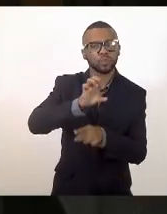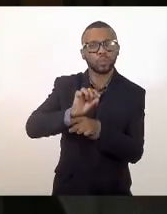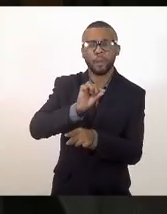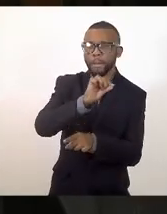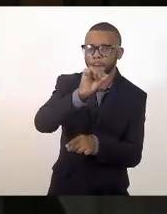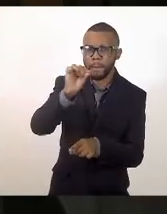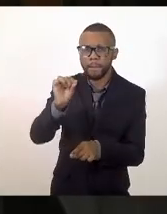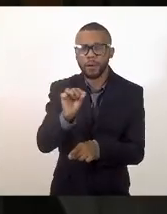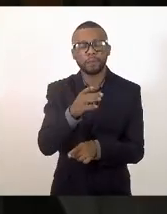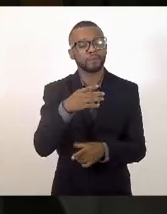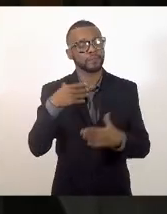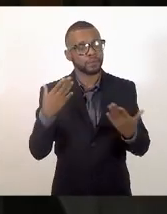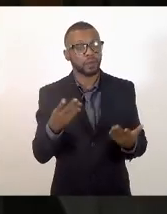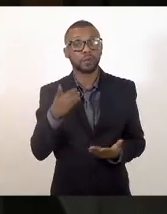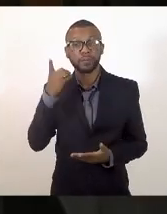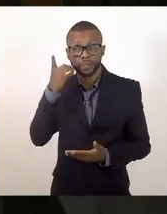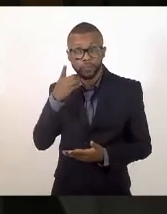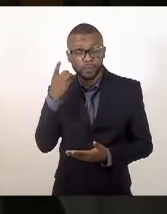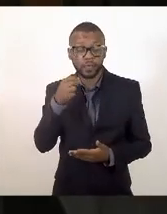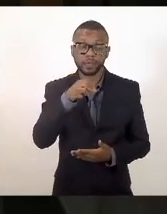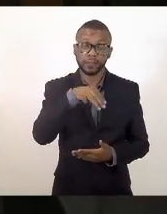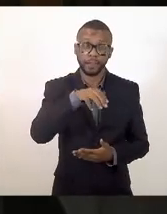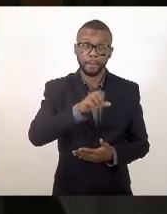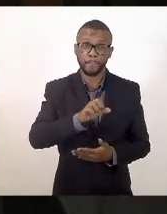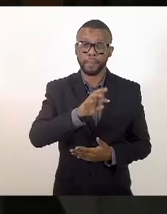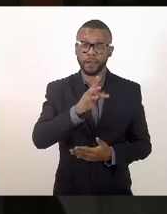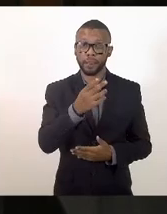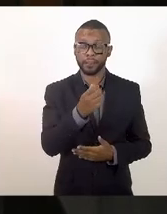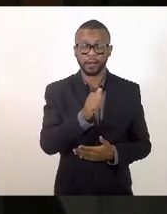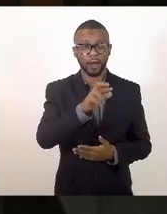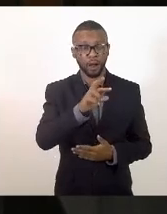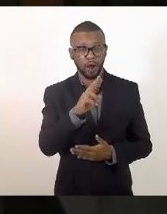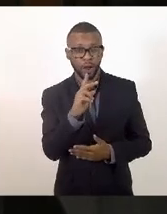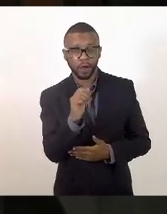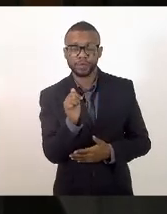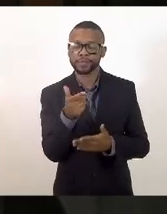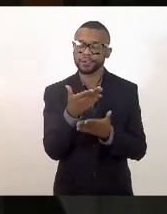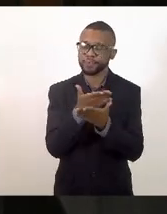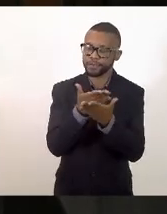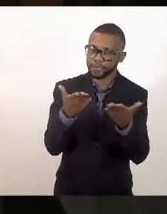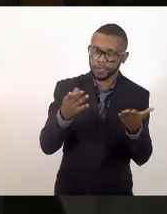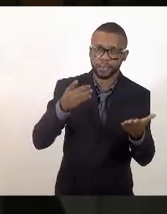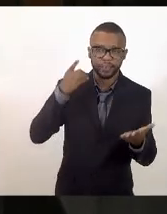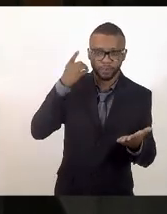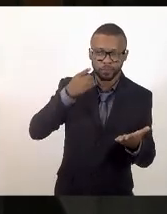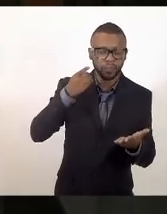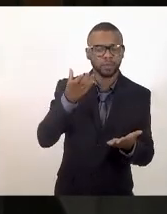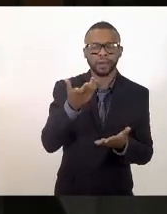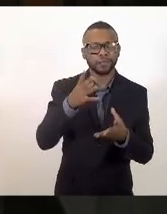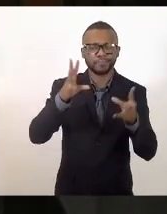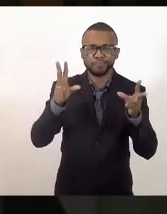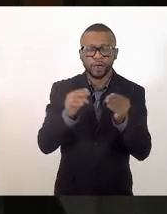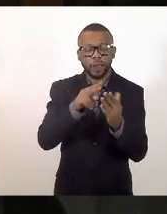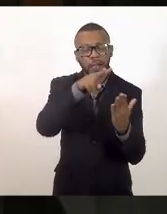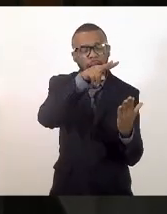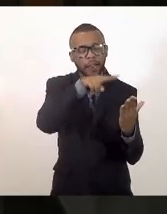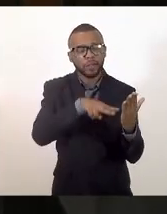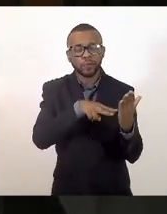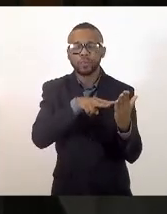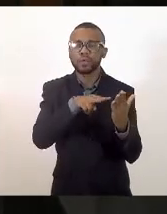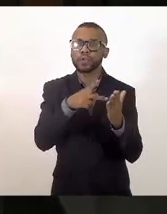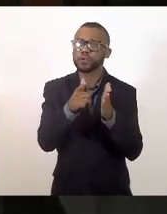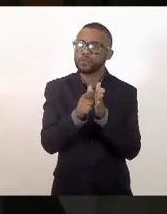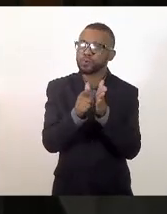Deputada Marta Rocha, senhores e senhoras deputados, aqueles que nos ouvem, eu vou fazer uma breve leitura aqui de uma